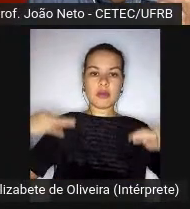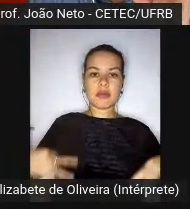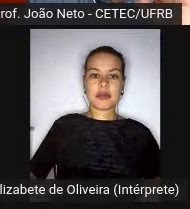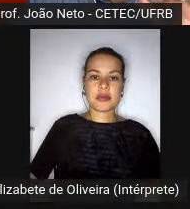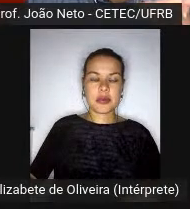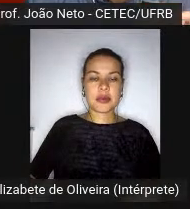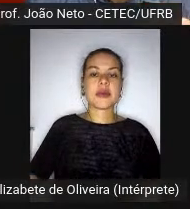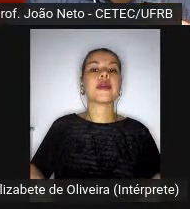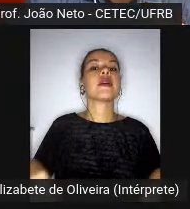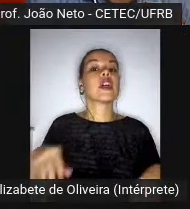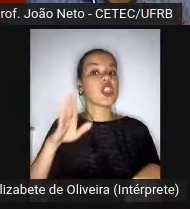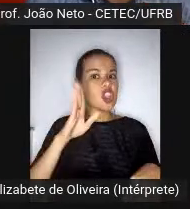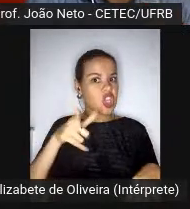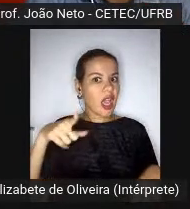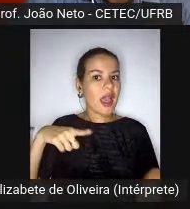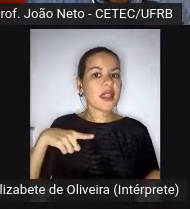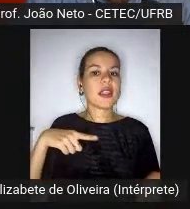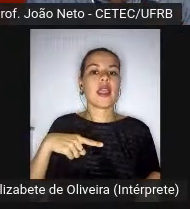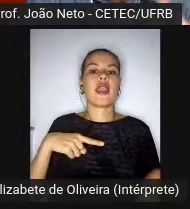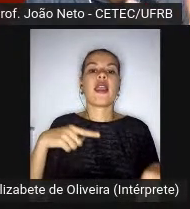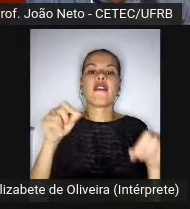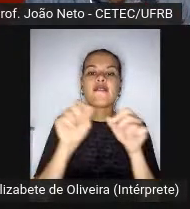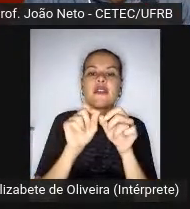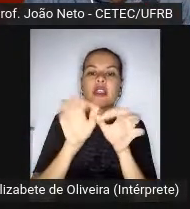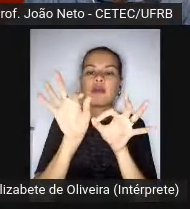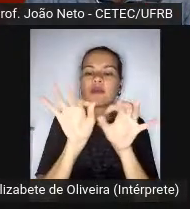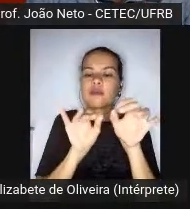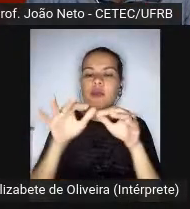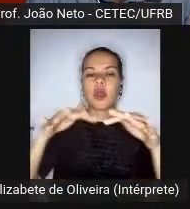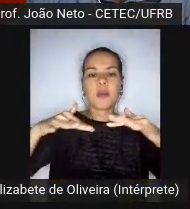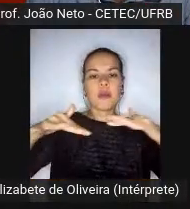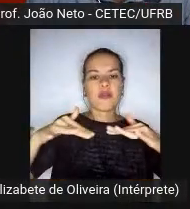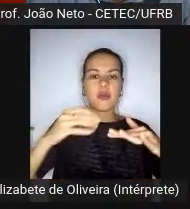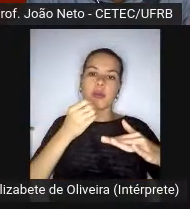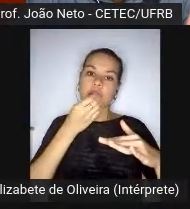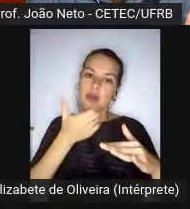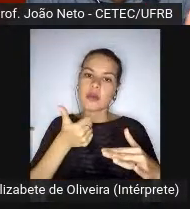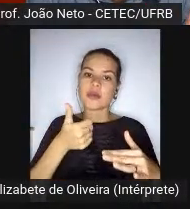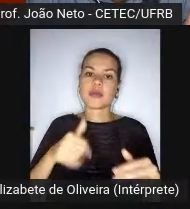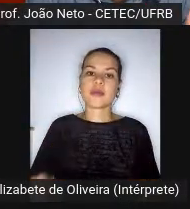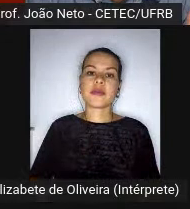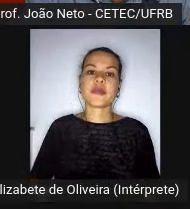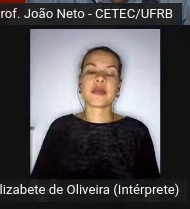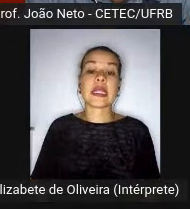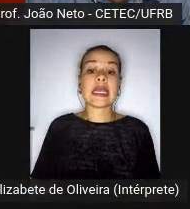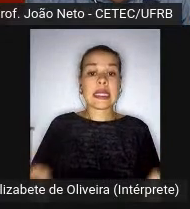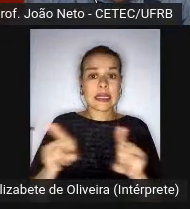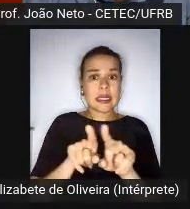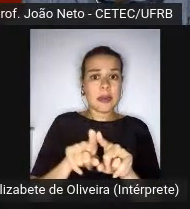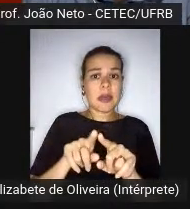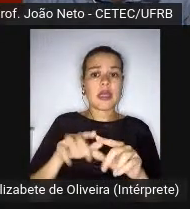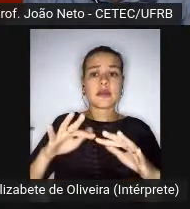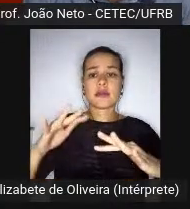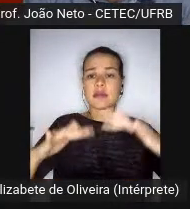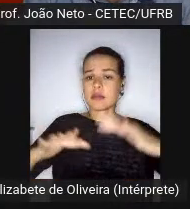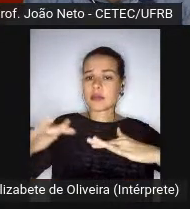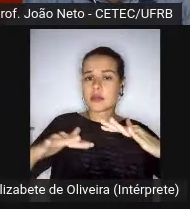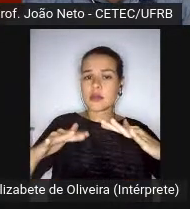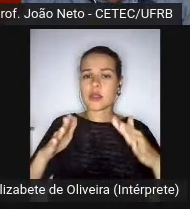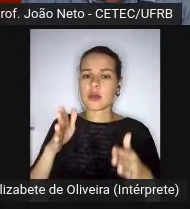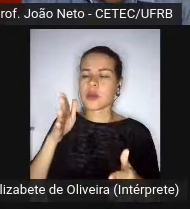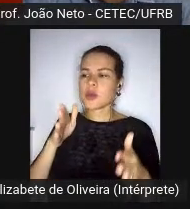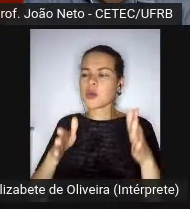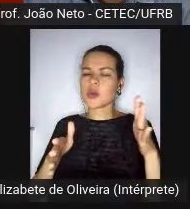robôs com movimentos finos e o robô ele também a que começaram a fazer parte cada vez